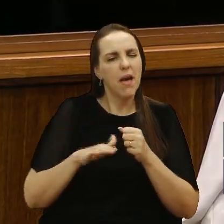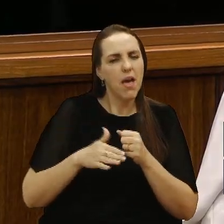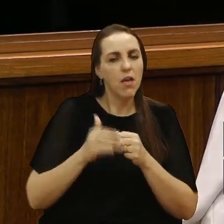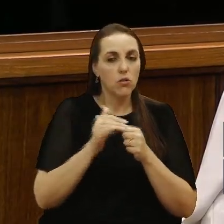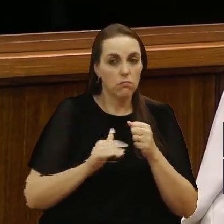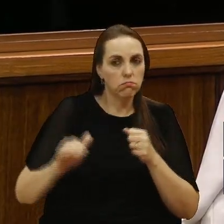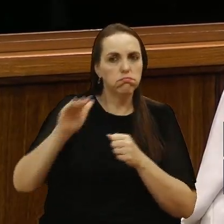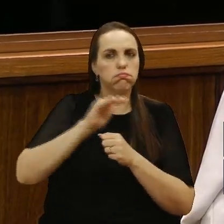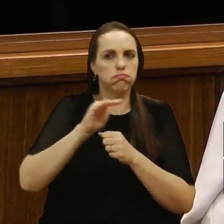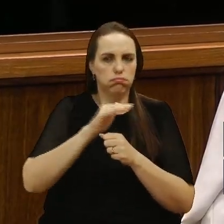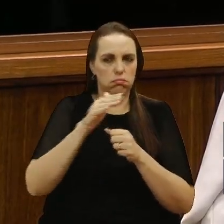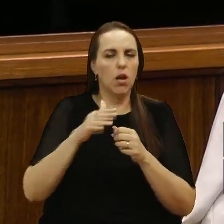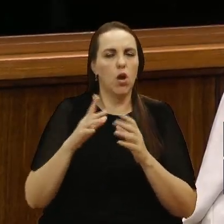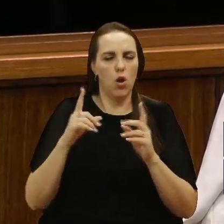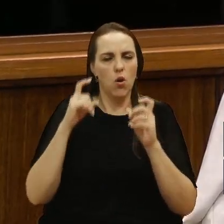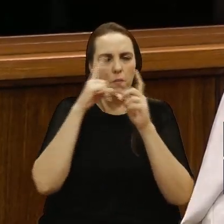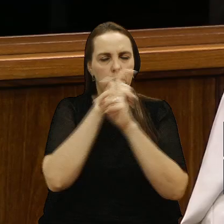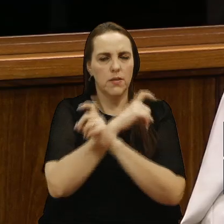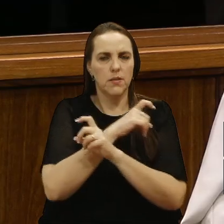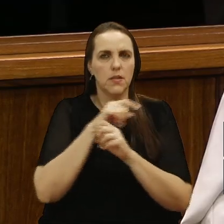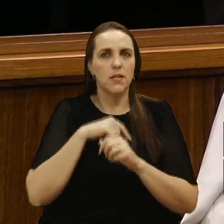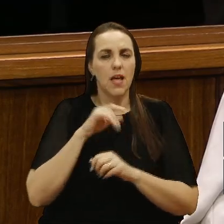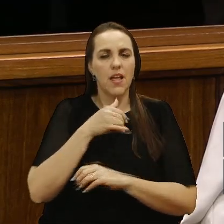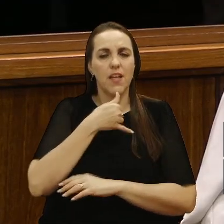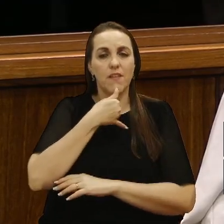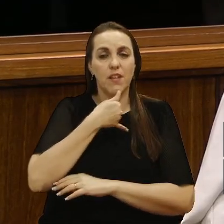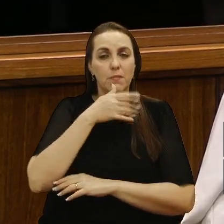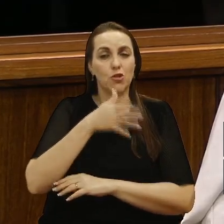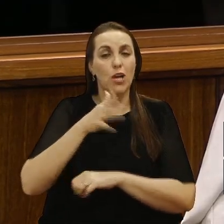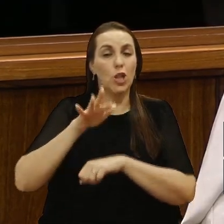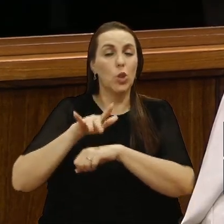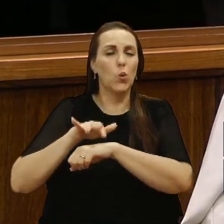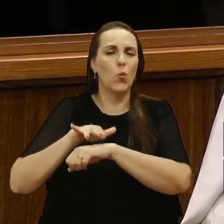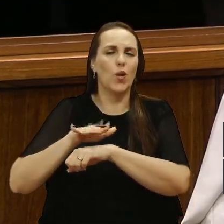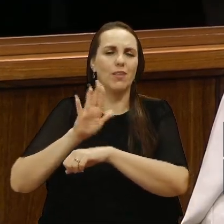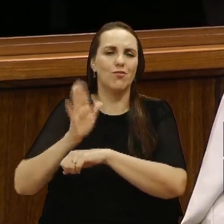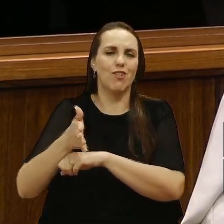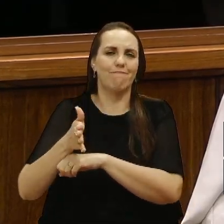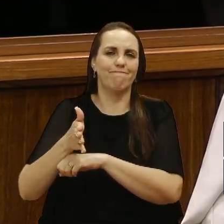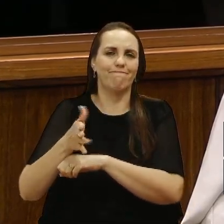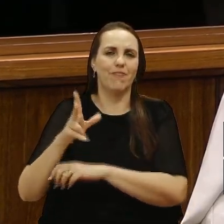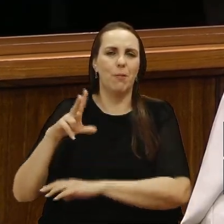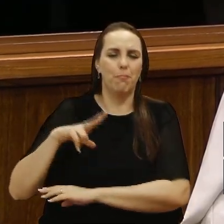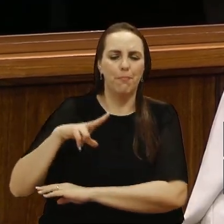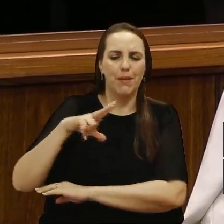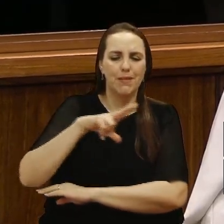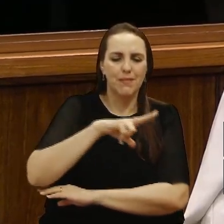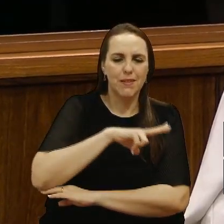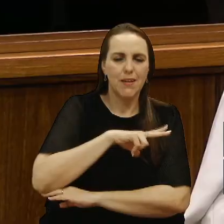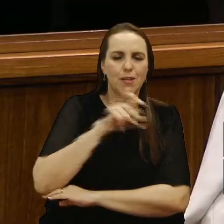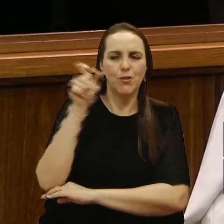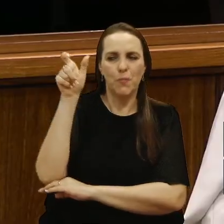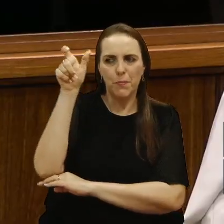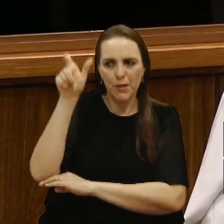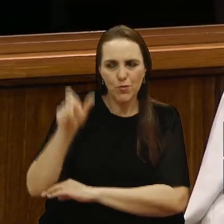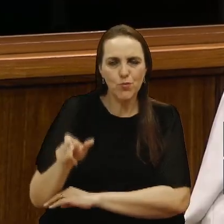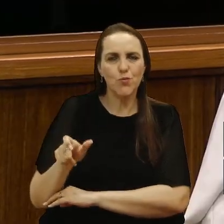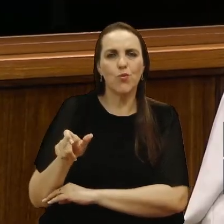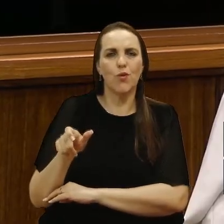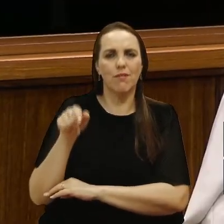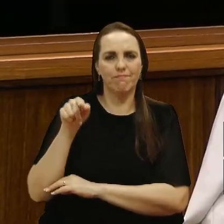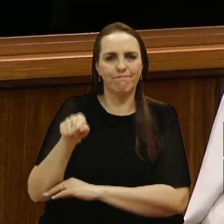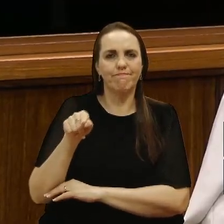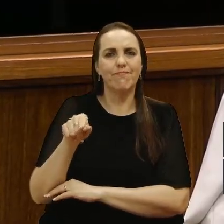complexidade, infelizmente, nós já estamos tratando a doença. O paciente, a pessoa, o